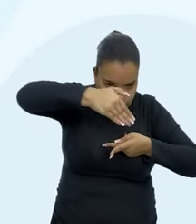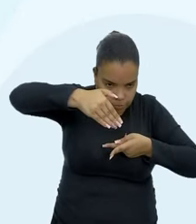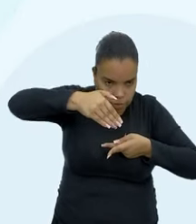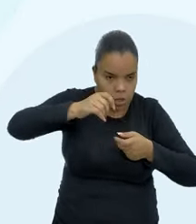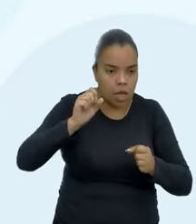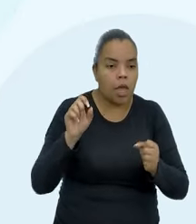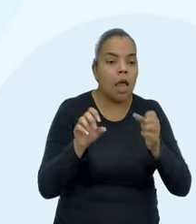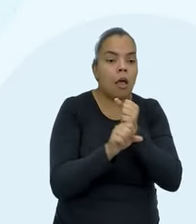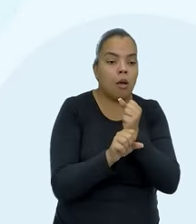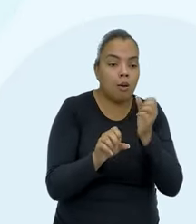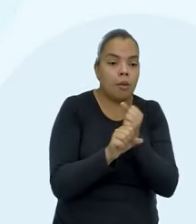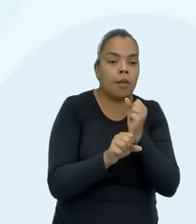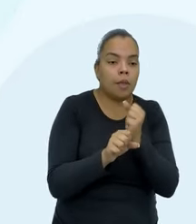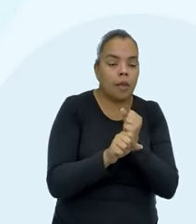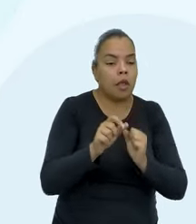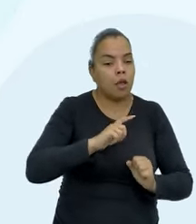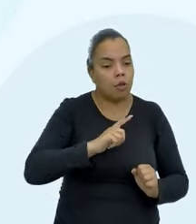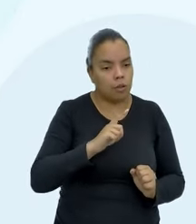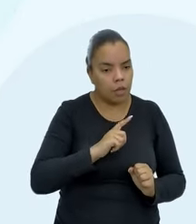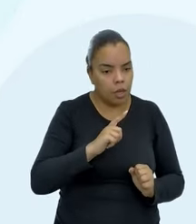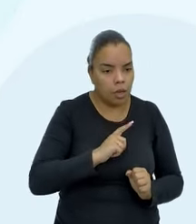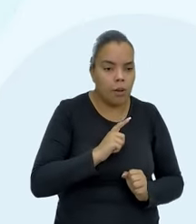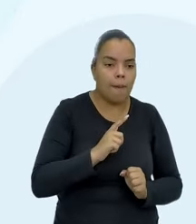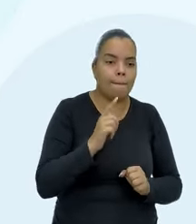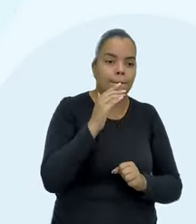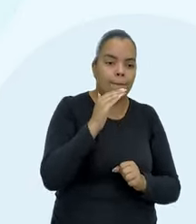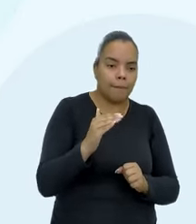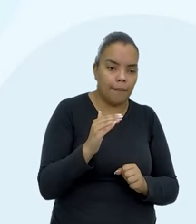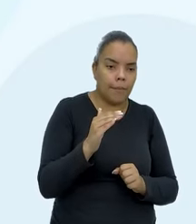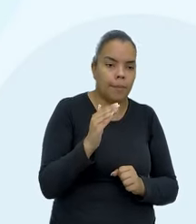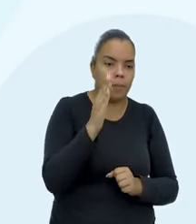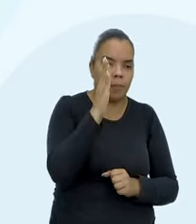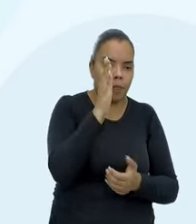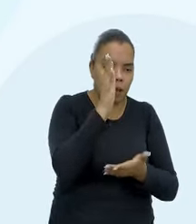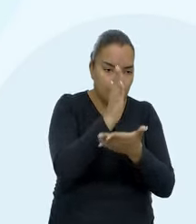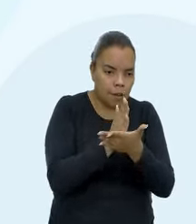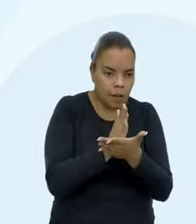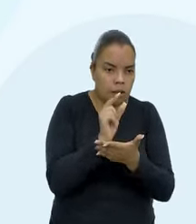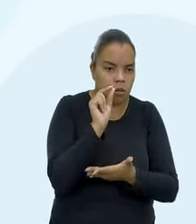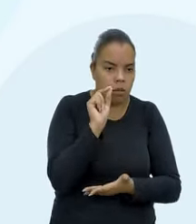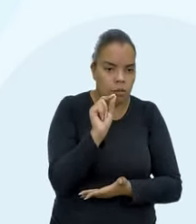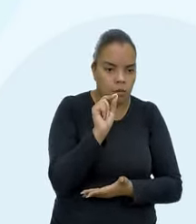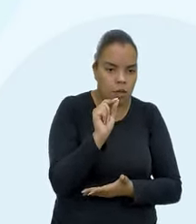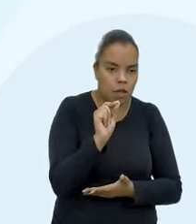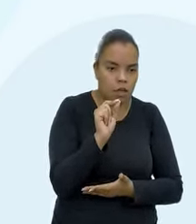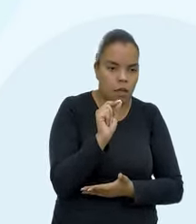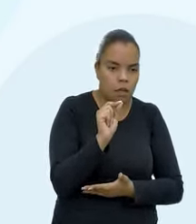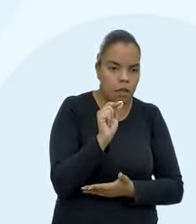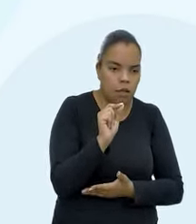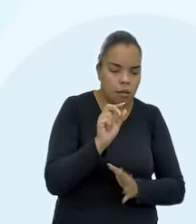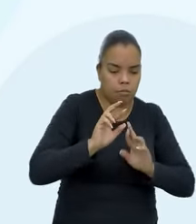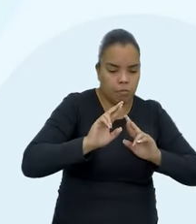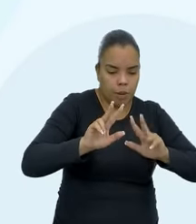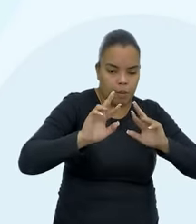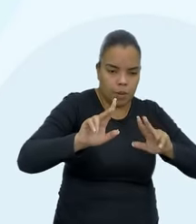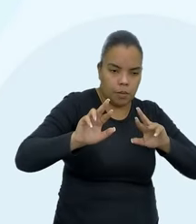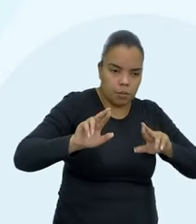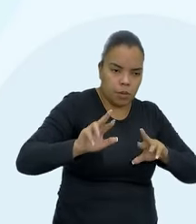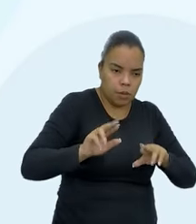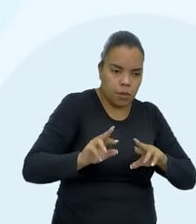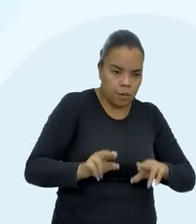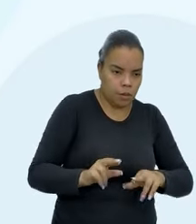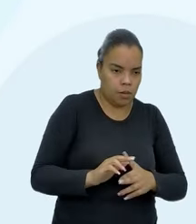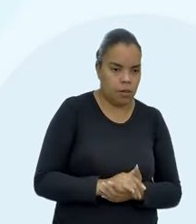ou seja tinha 6 um terço pedaços diferentes denominadores diferentes indicam partes diferentes